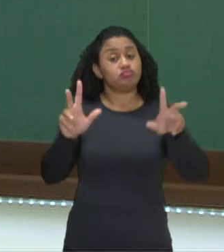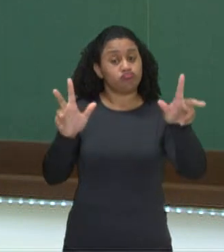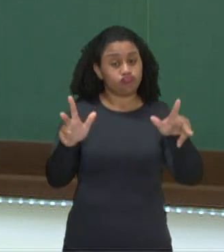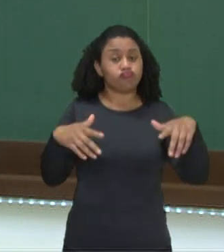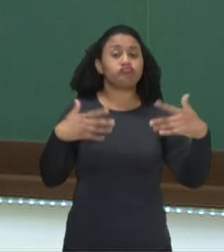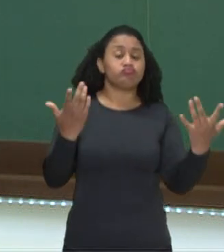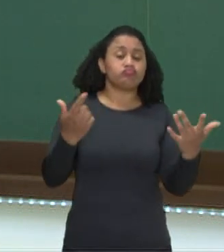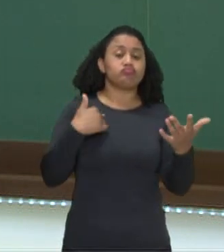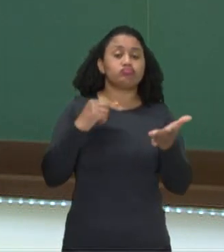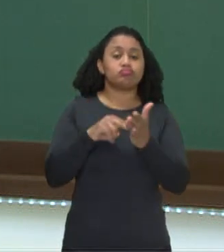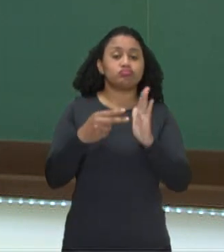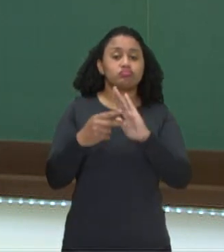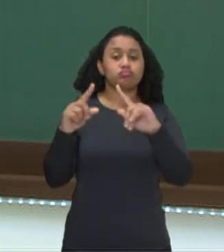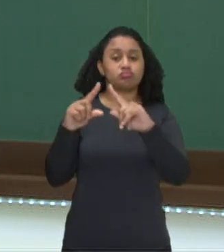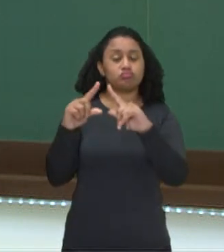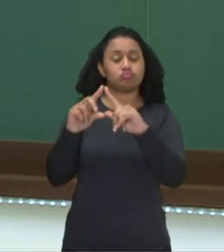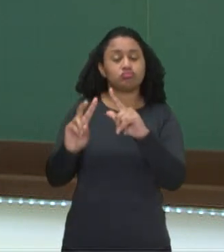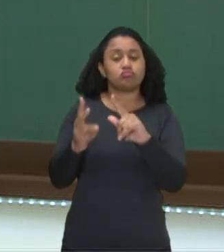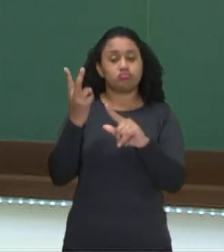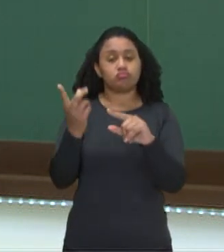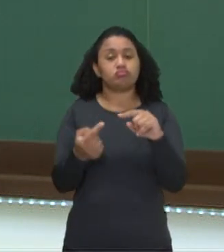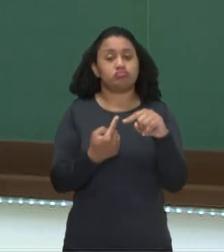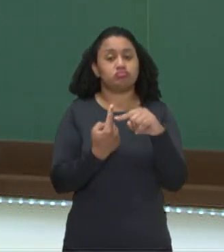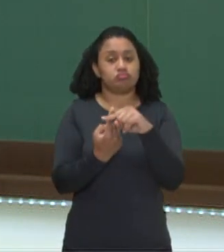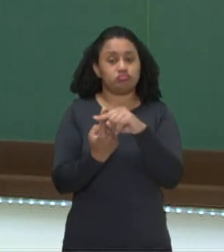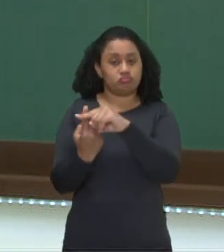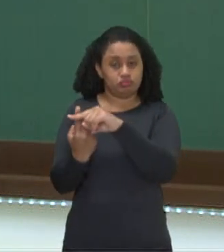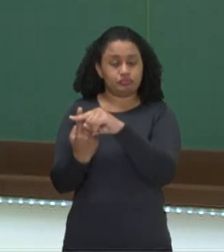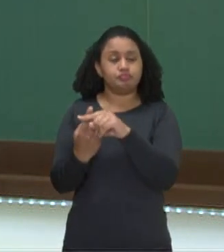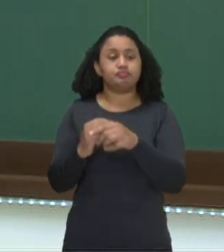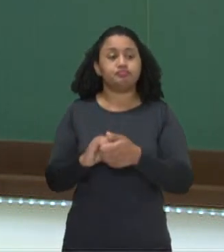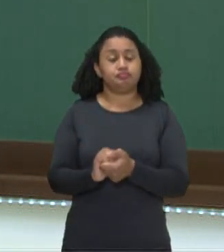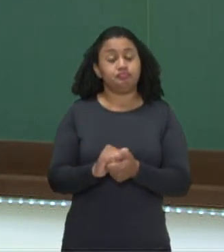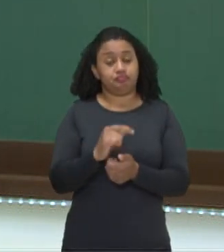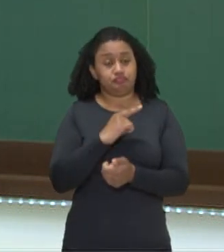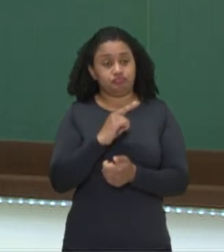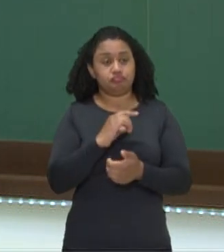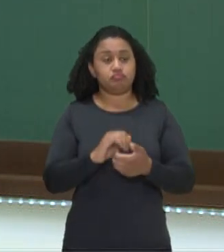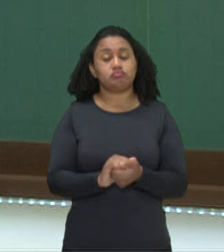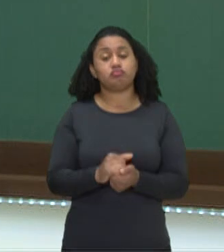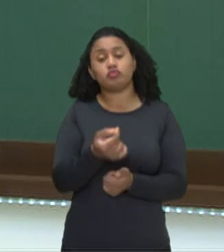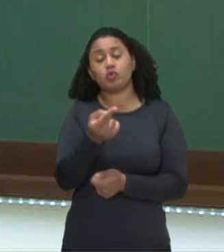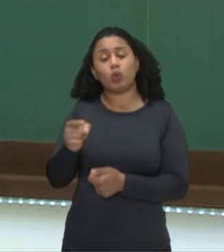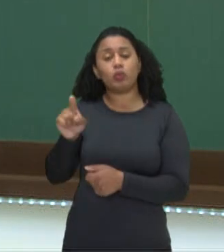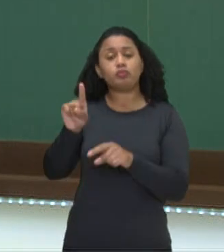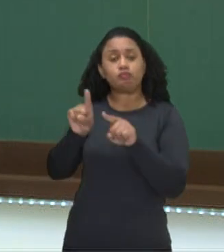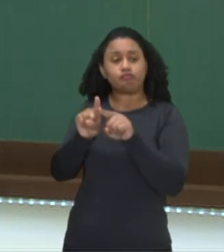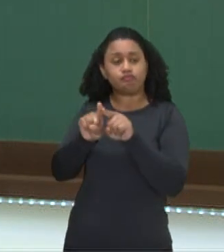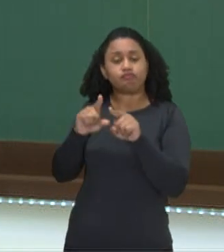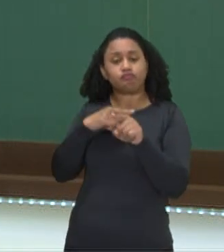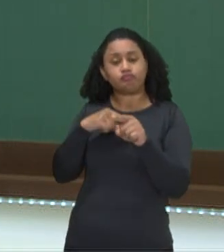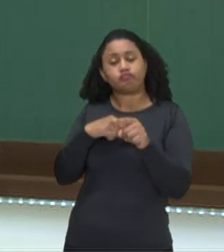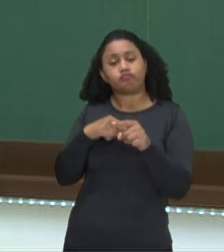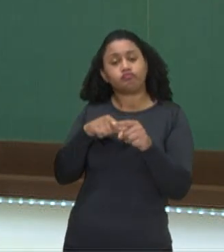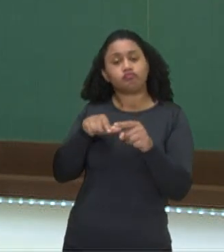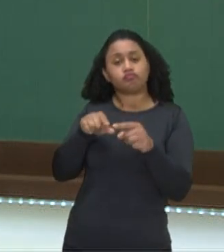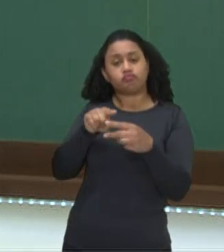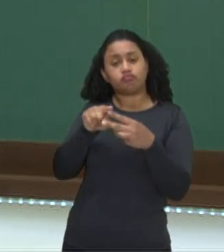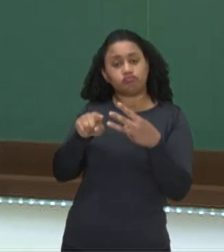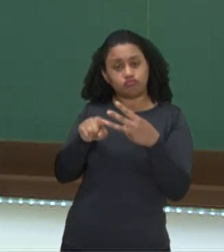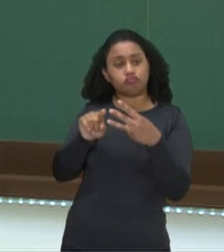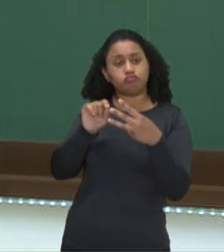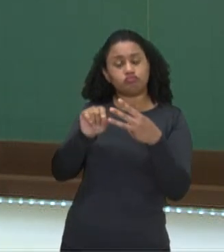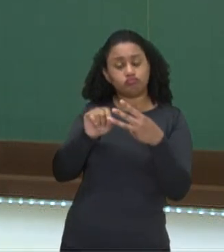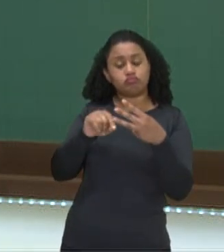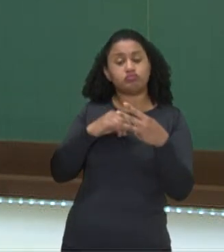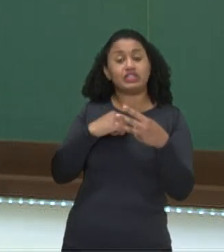seja, o meu delta era positivo, né? Então, duas raízes reais. Segunda situação, pessoal, concavidade